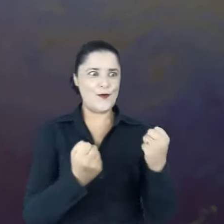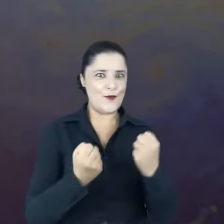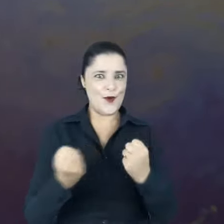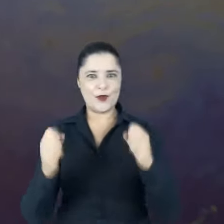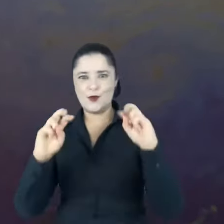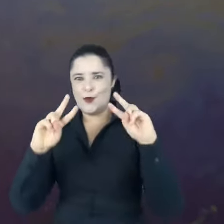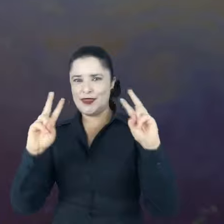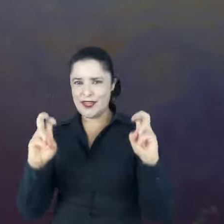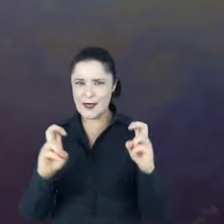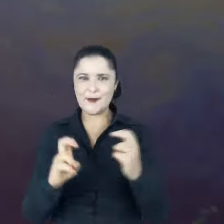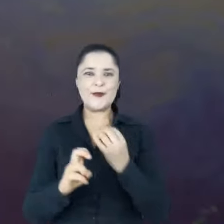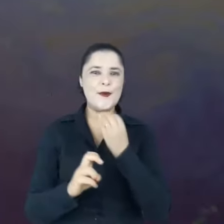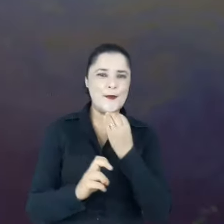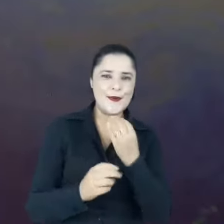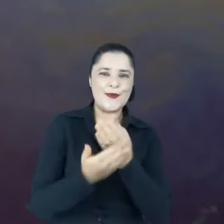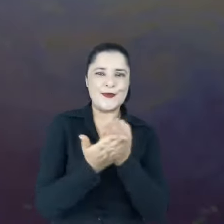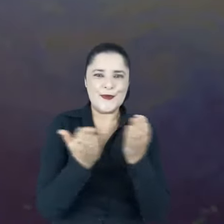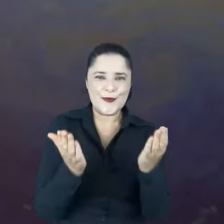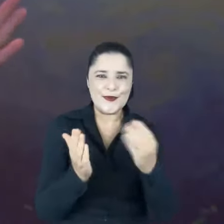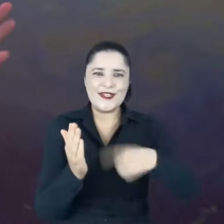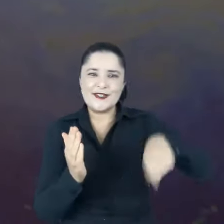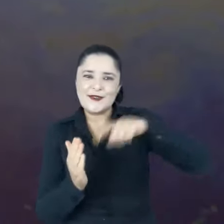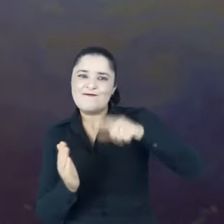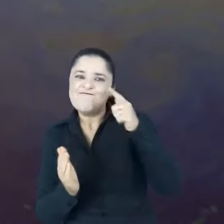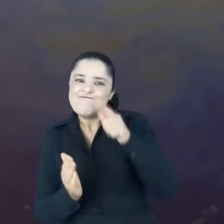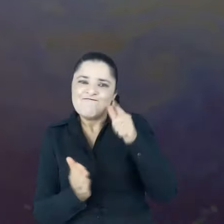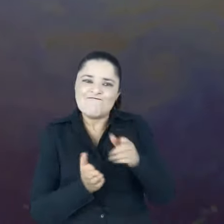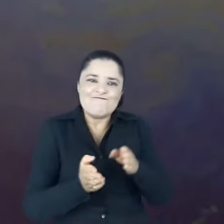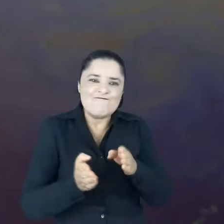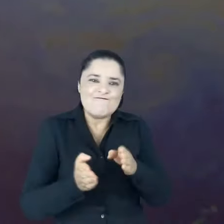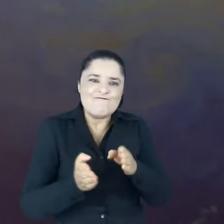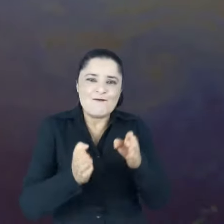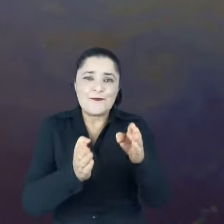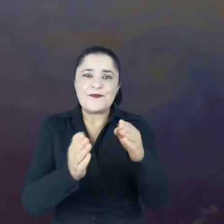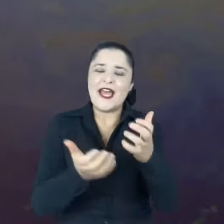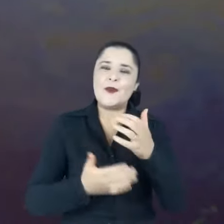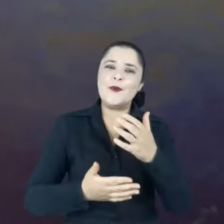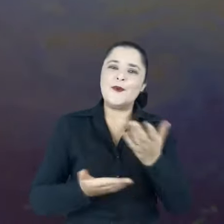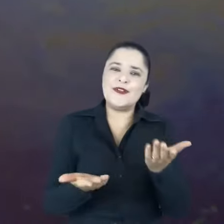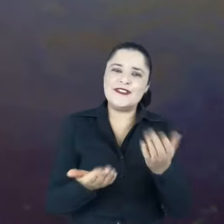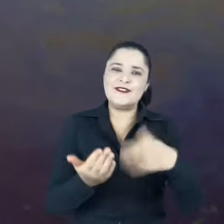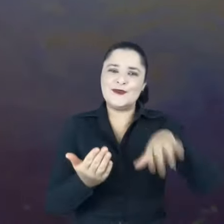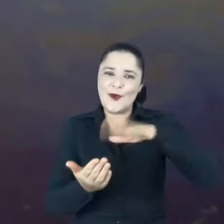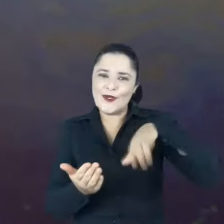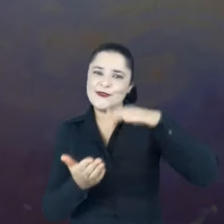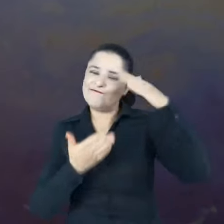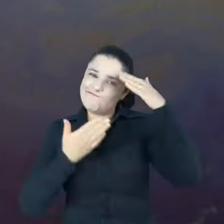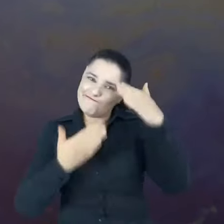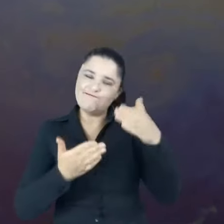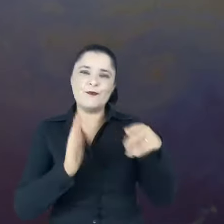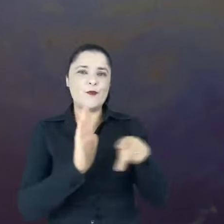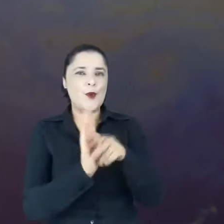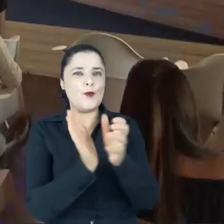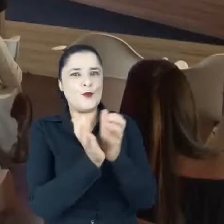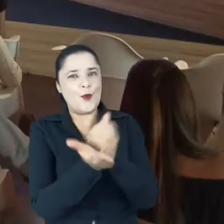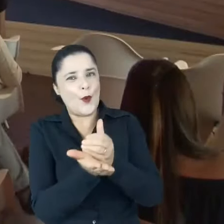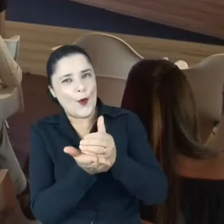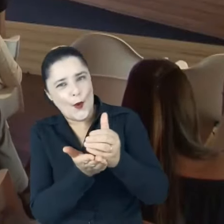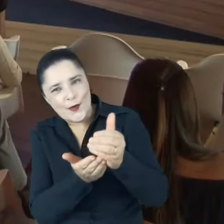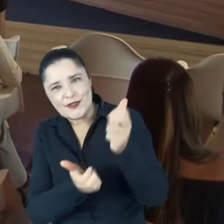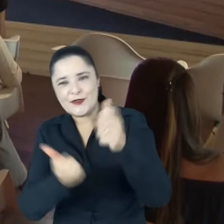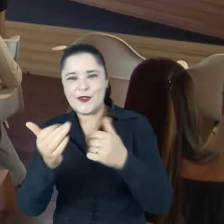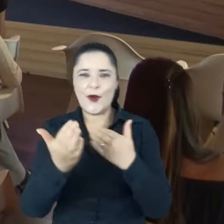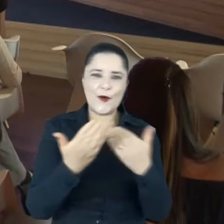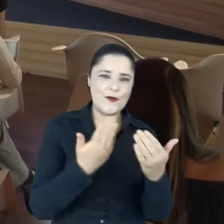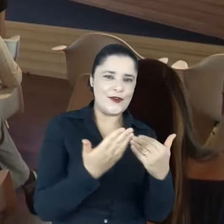oportuna também no momento que a gente está. Também queria falar para você e para a Juliana, que fizeram um disclaimer no início da conversa de que não eram profissionais,